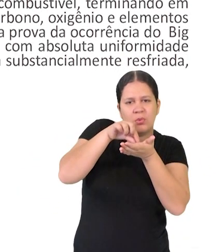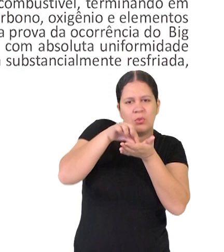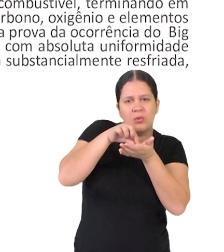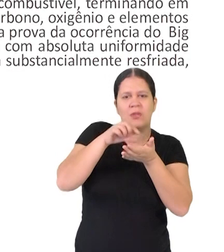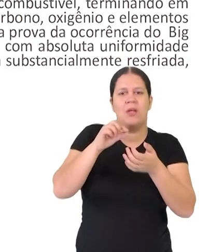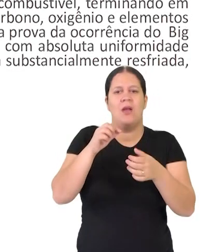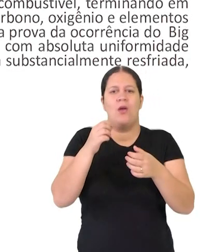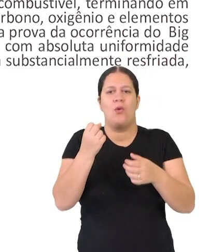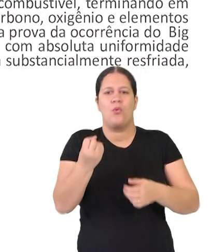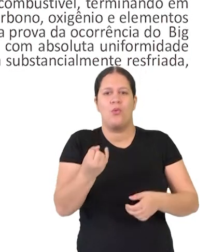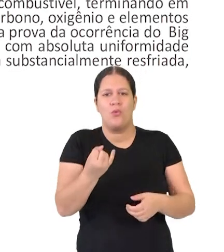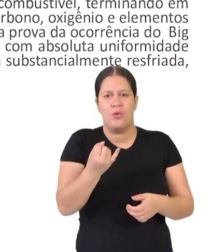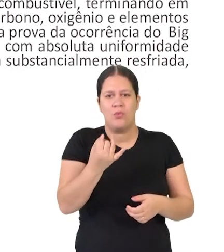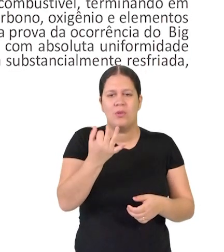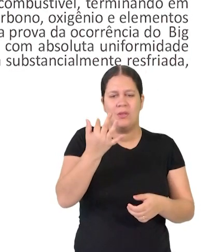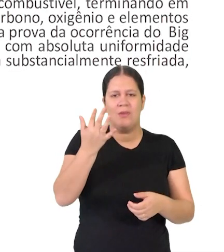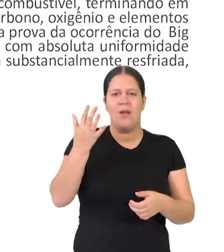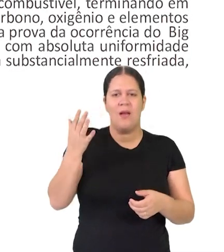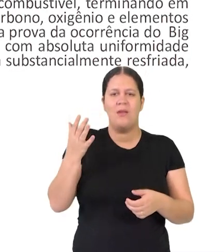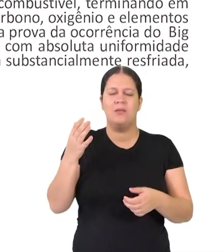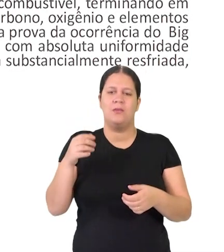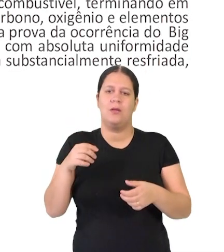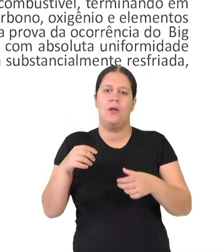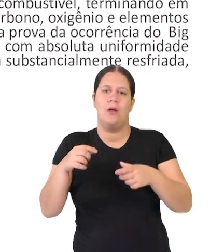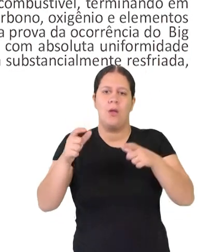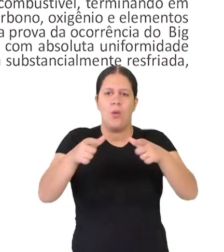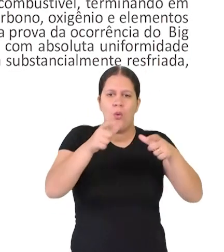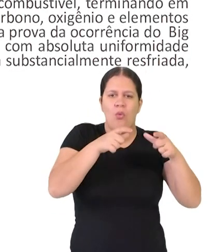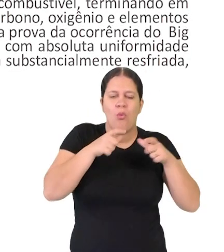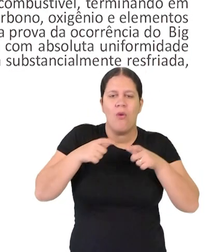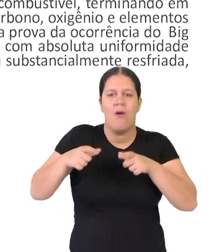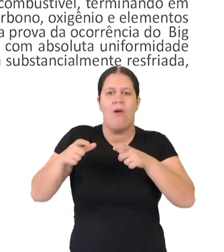mas com uma quantidade de massa imensa.